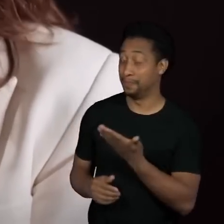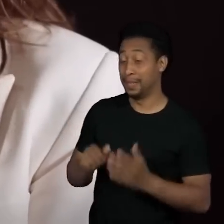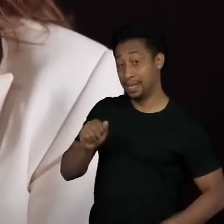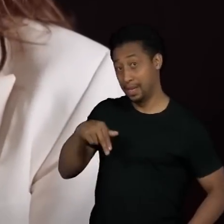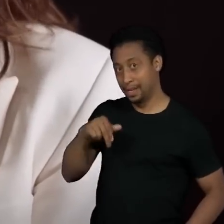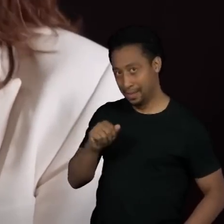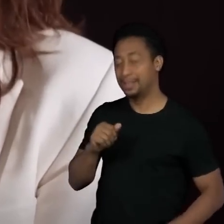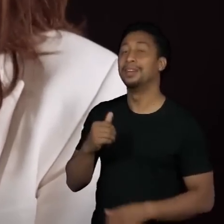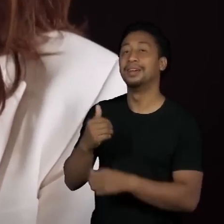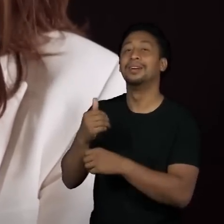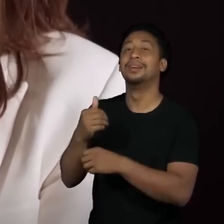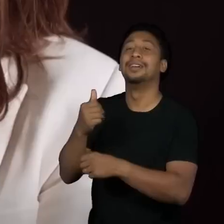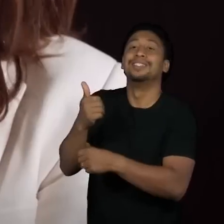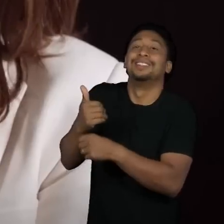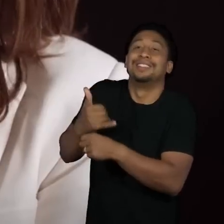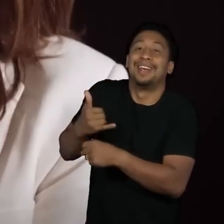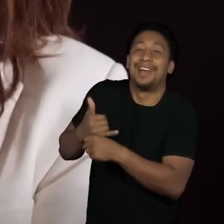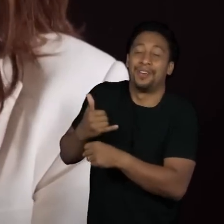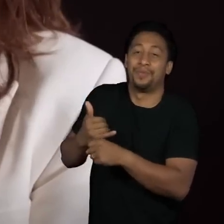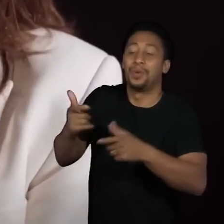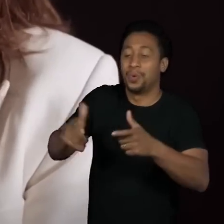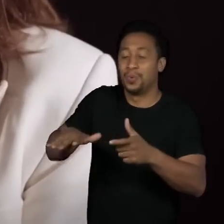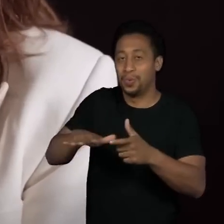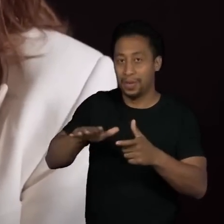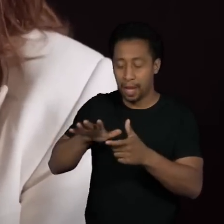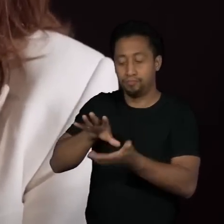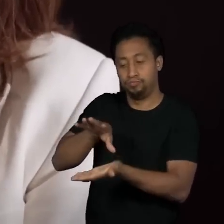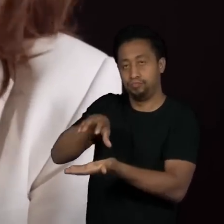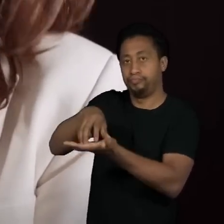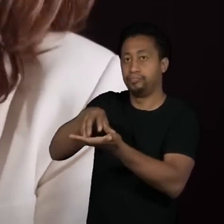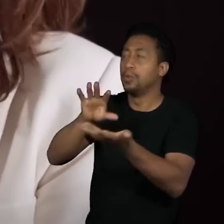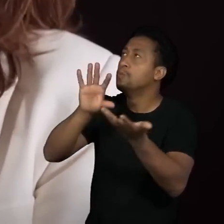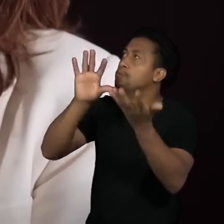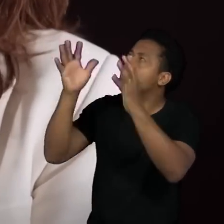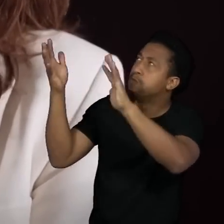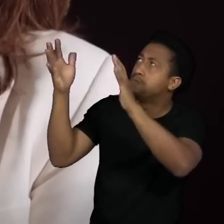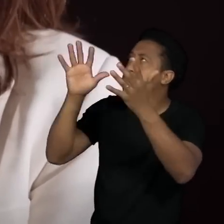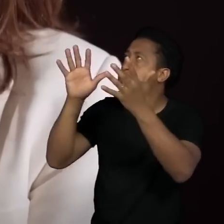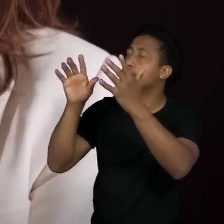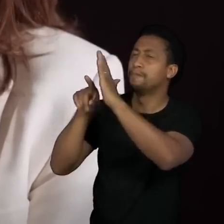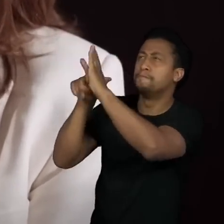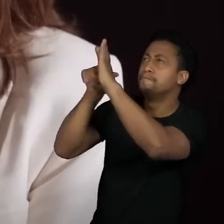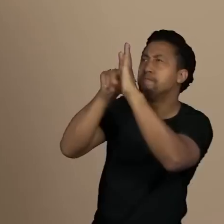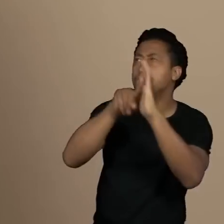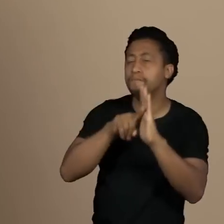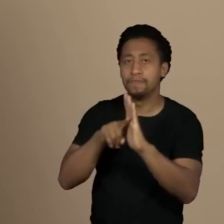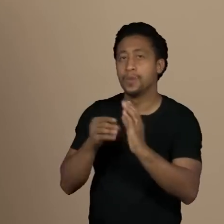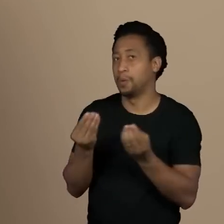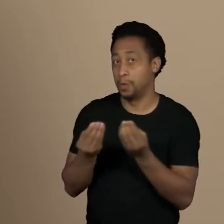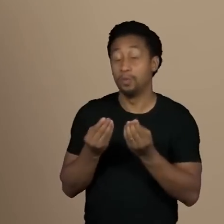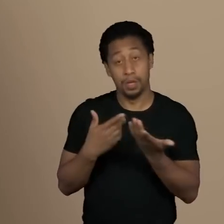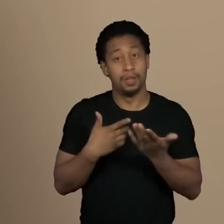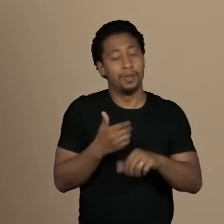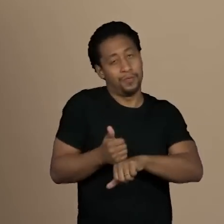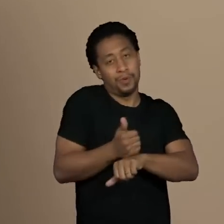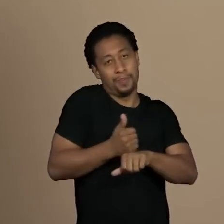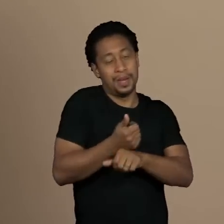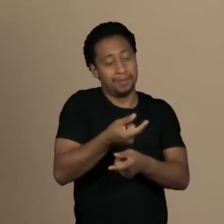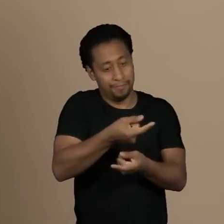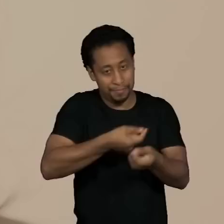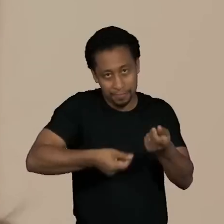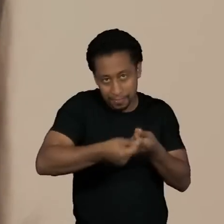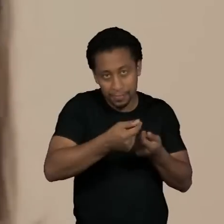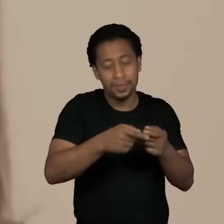chefiar a Secretaria Nacional de Mudanças do Clima. Economista e doutora em ciência política, ela aceitou o convite de